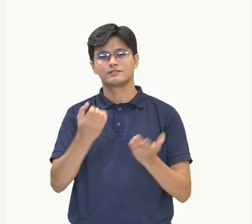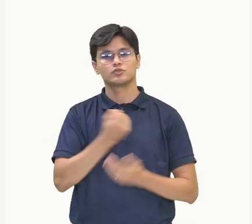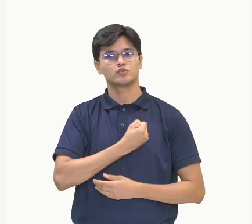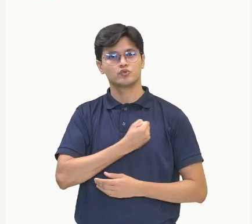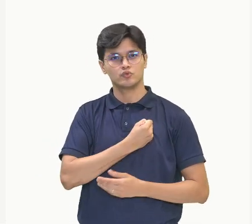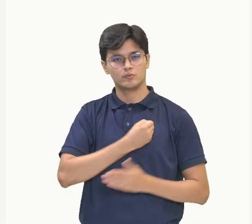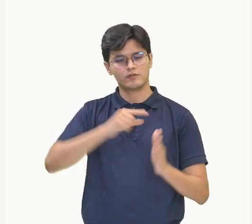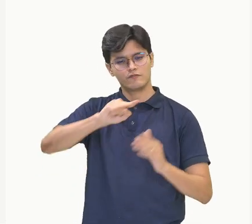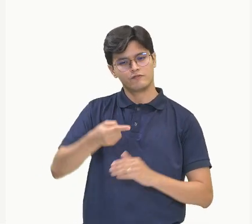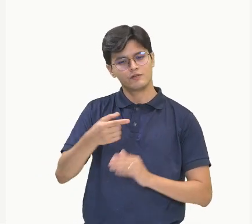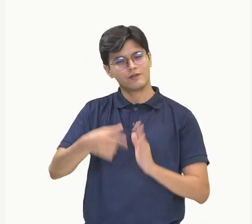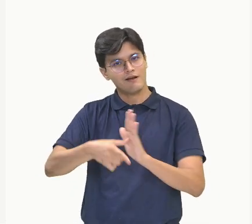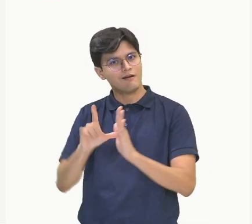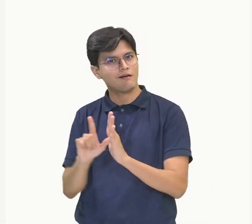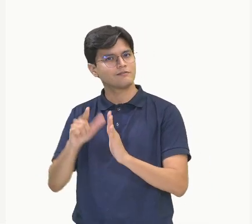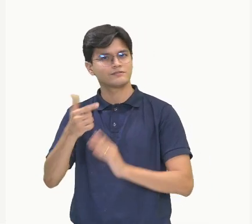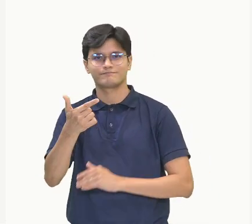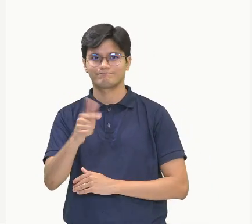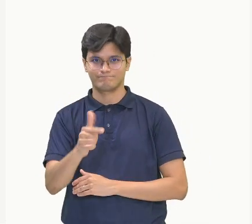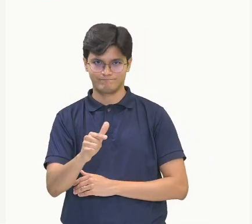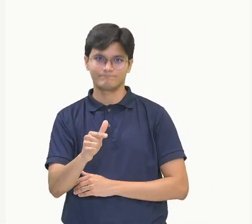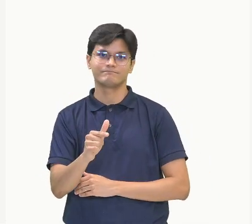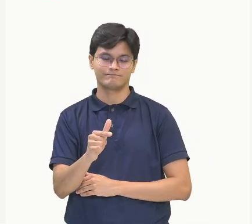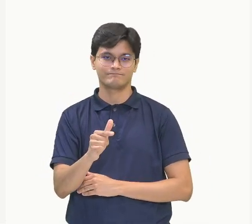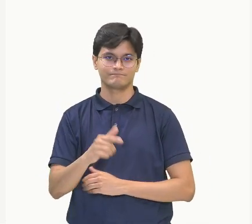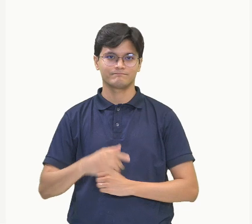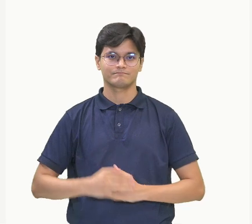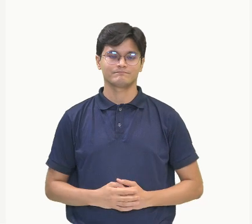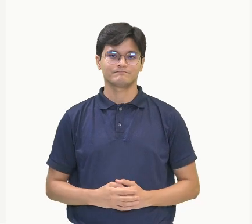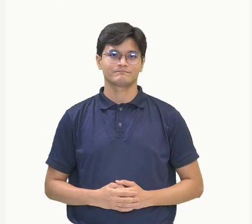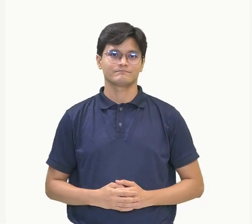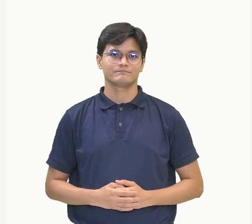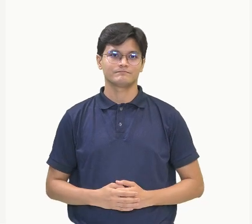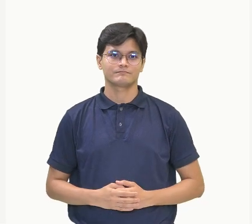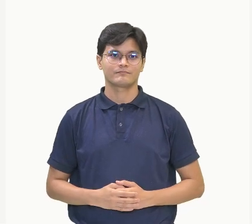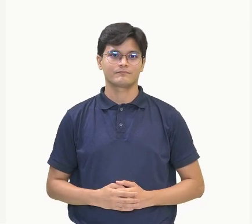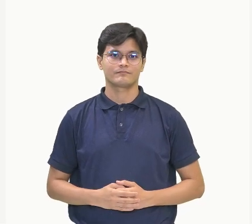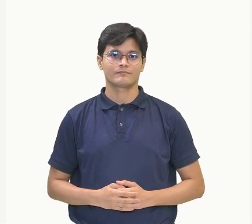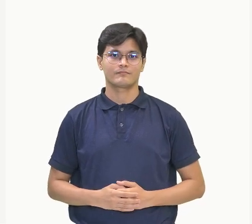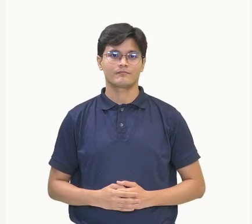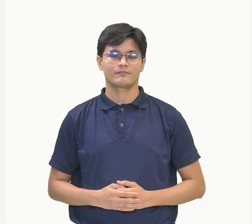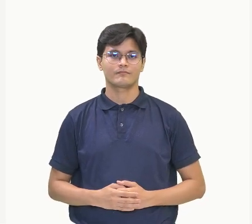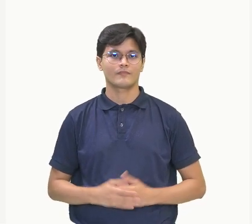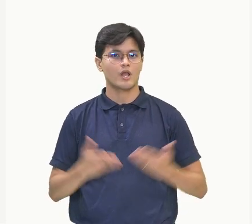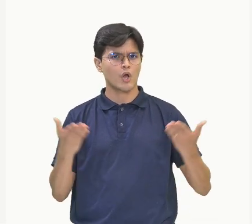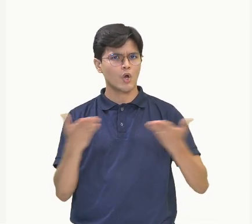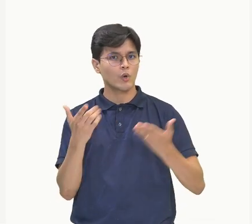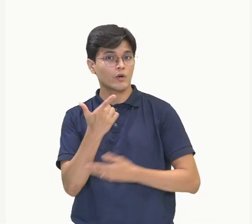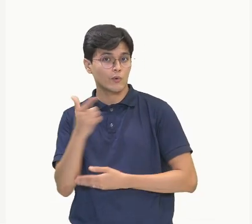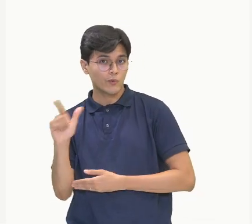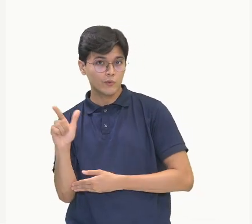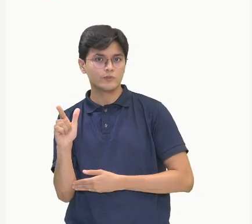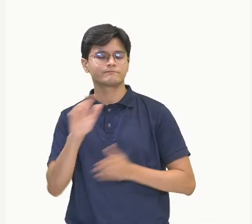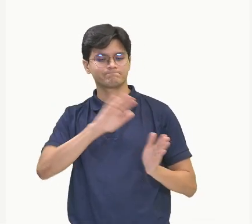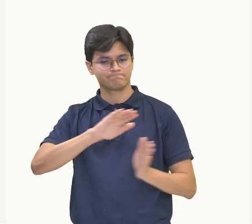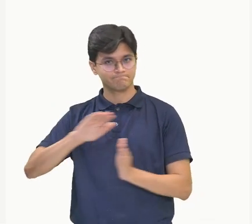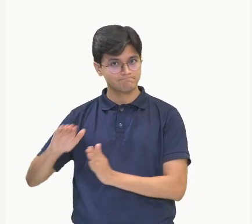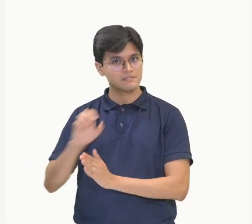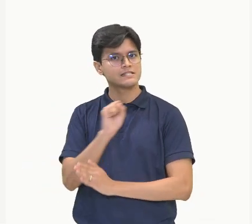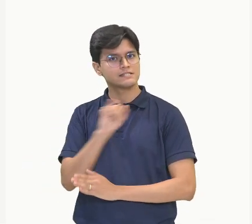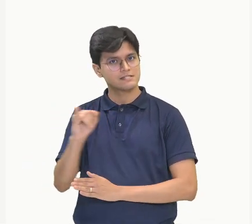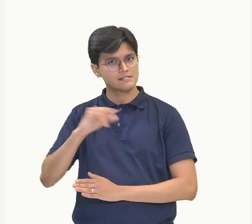seja, quando eu não tenho um número antes da vírgula. Quando eu tenho a parte inteira, eu